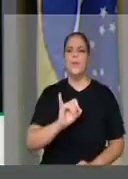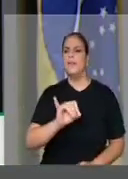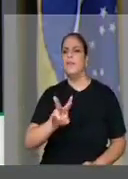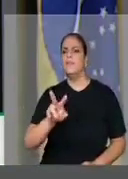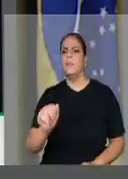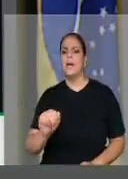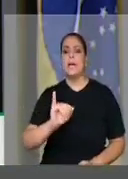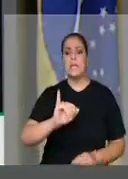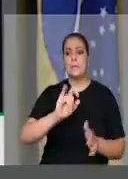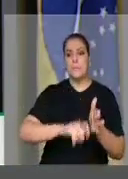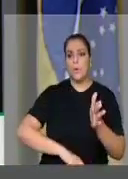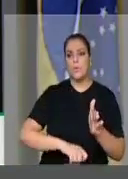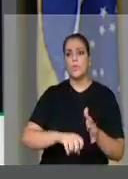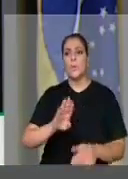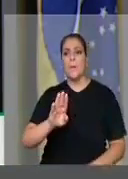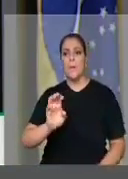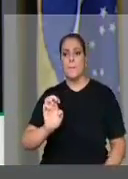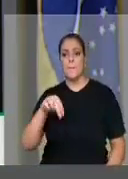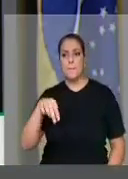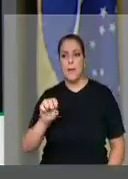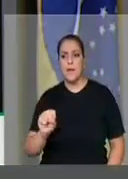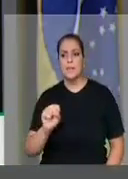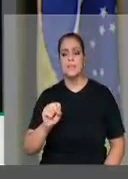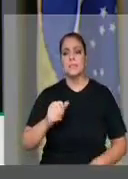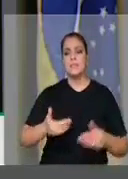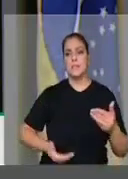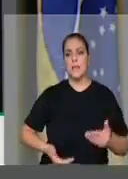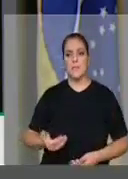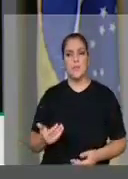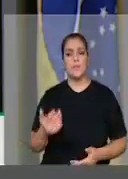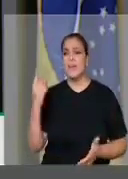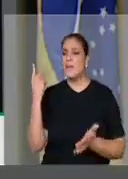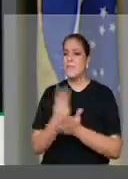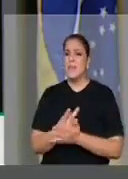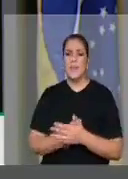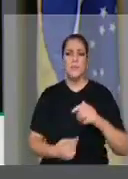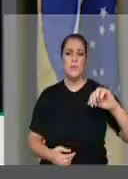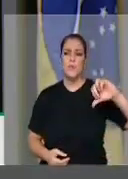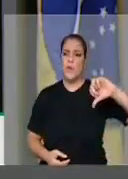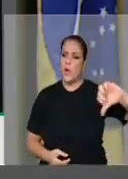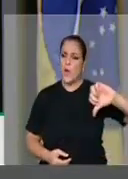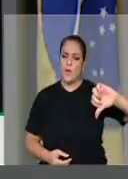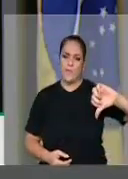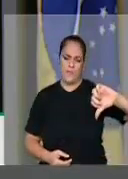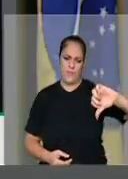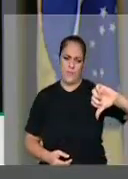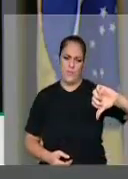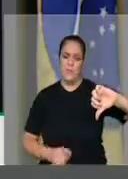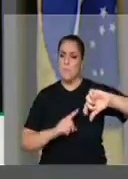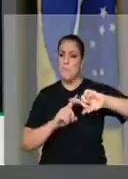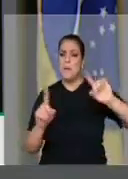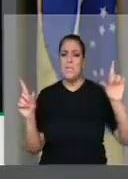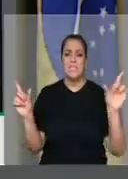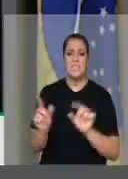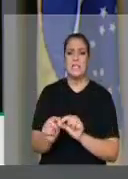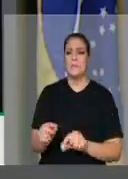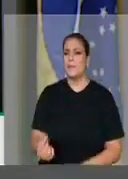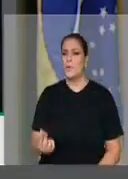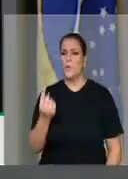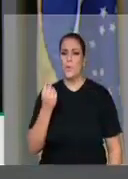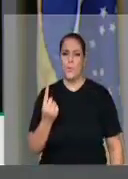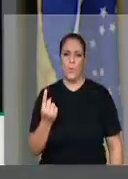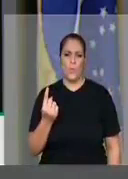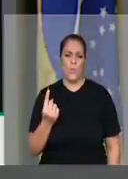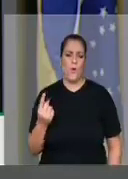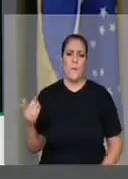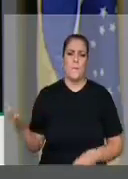Bens e Serviços é a soma, é o mesmo que a soma do ICMS e o ISS. É a